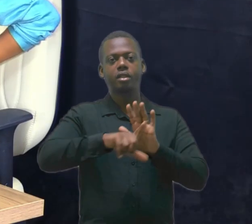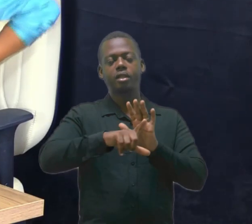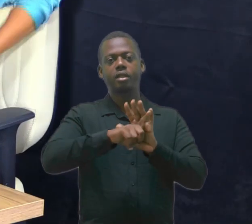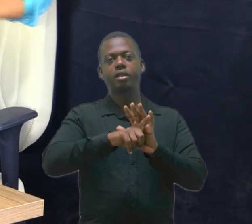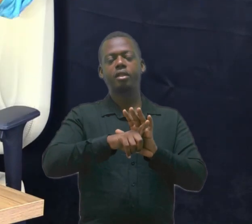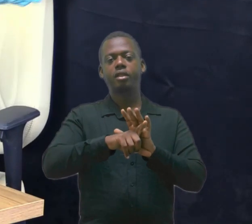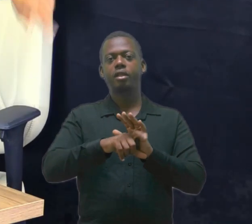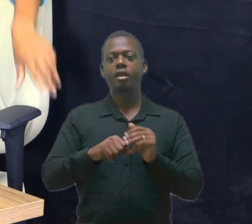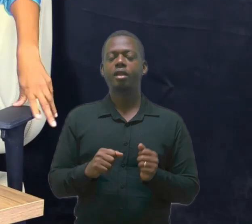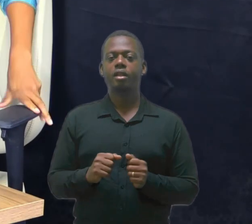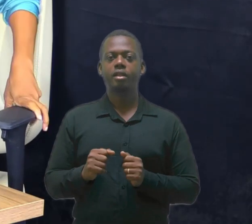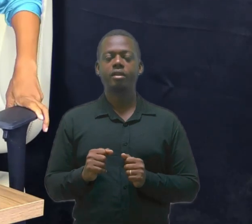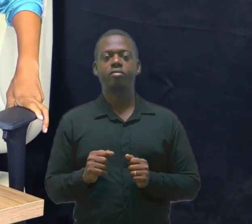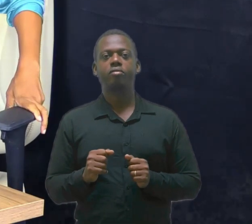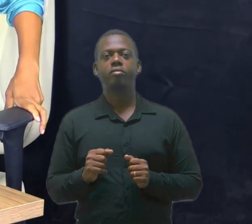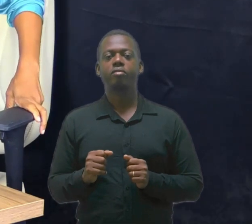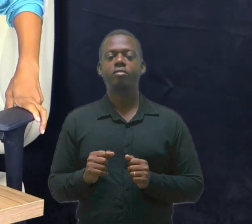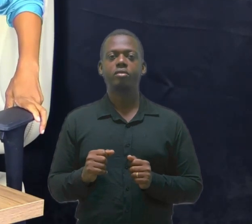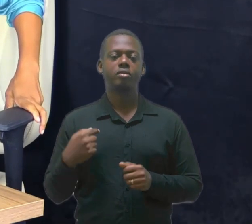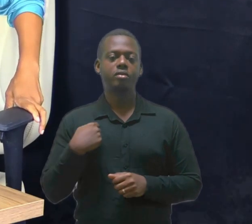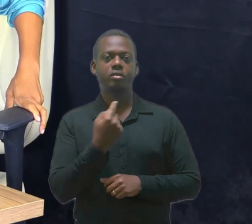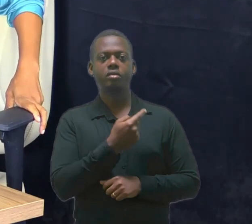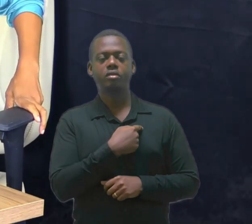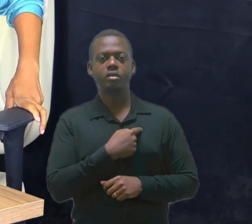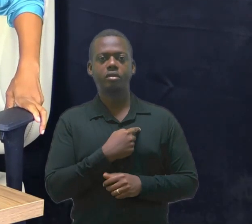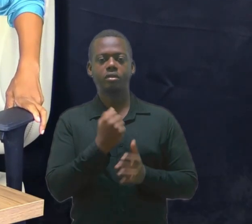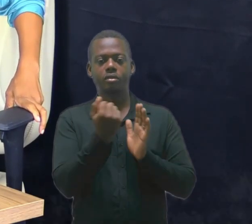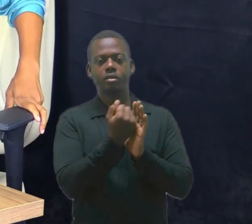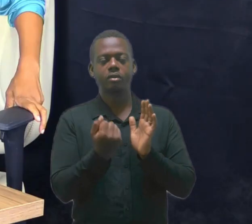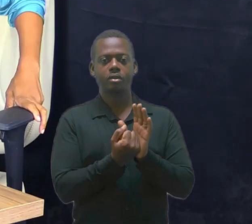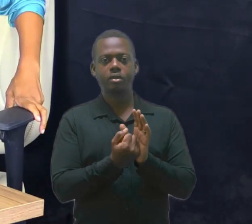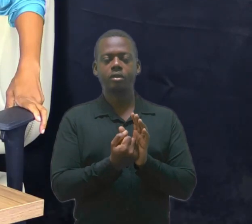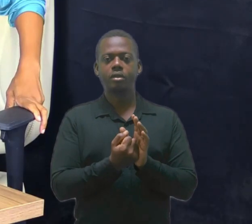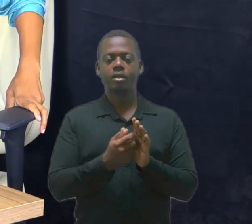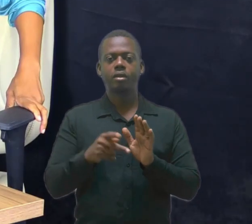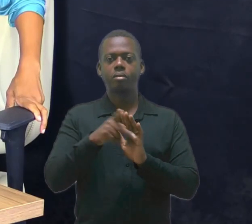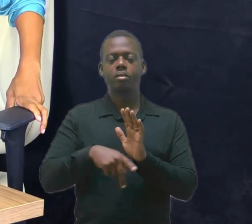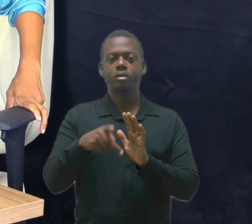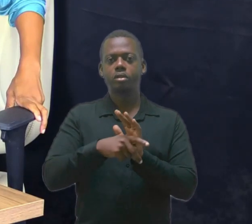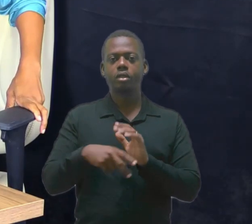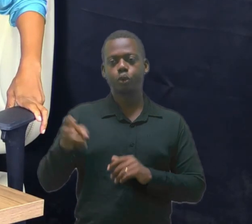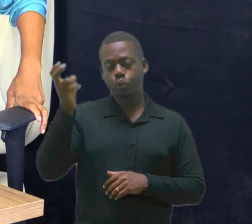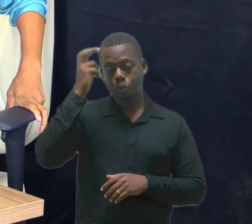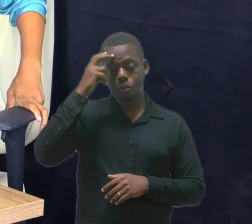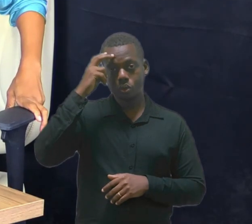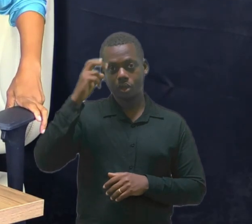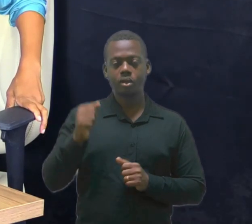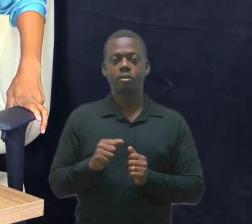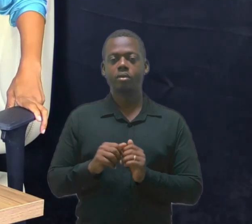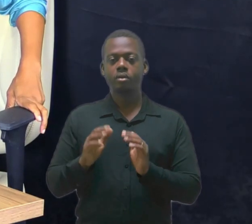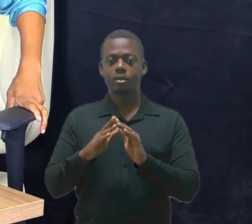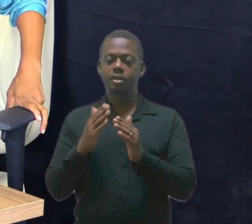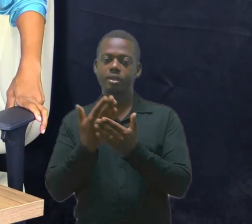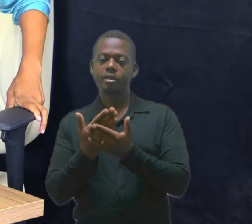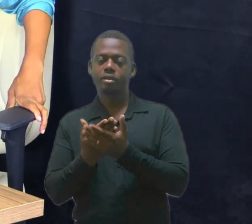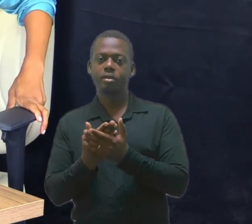da lei para os nossos edifícios aqui, né? Nós estávamos ali contratados porque ali era um projeto cultural e dentro daquele